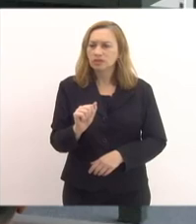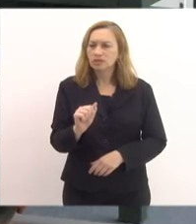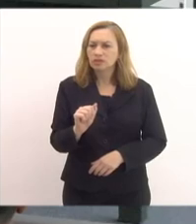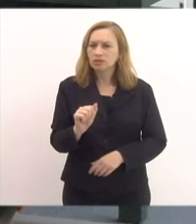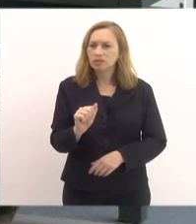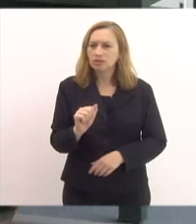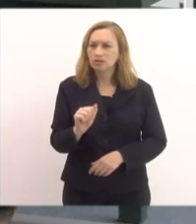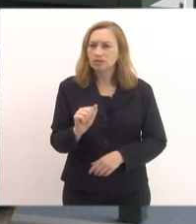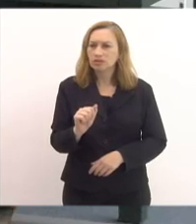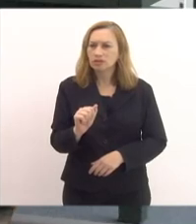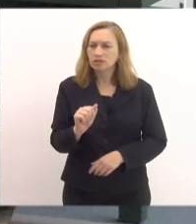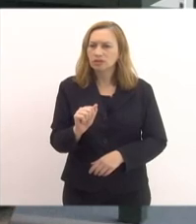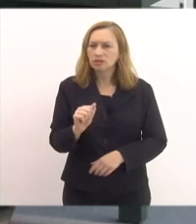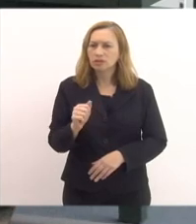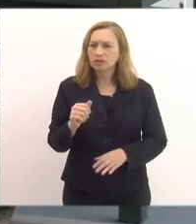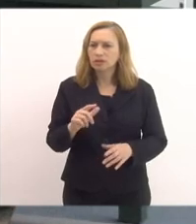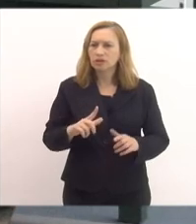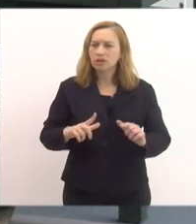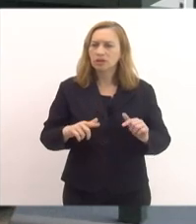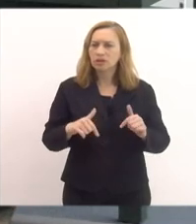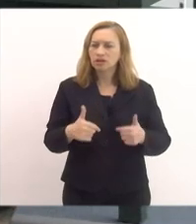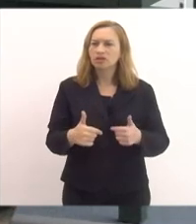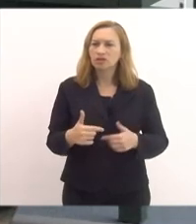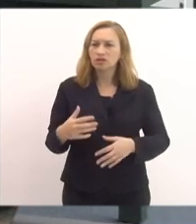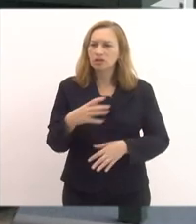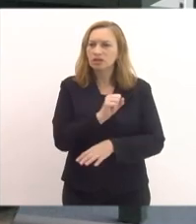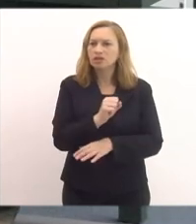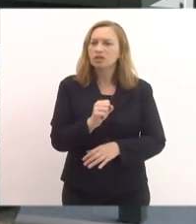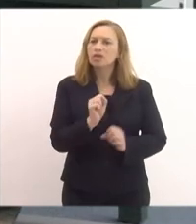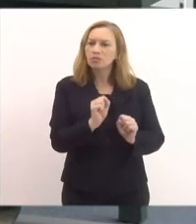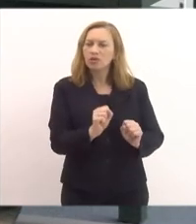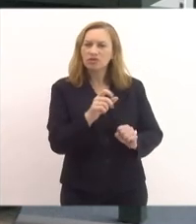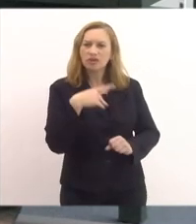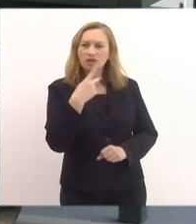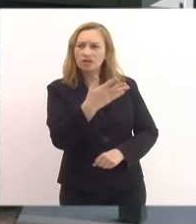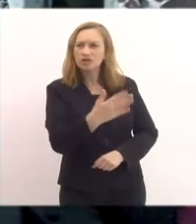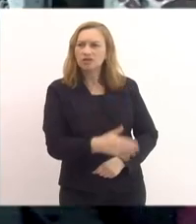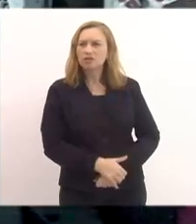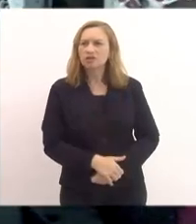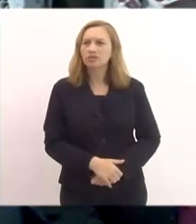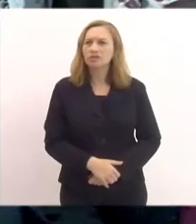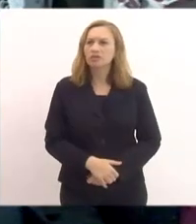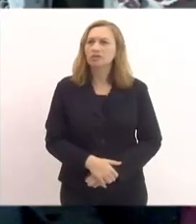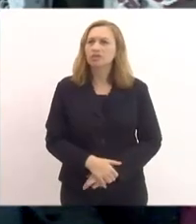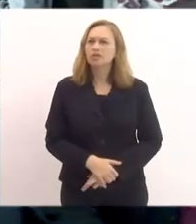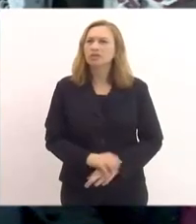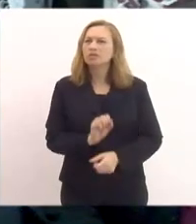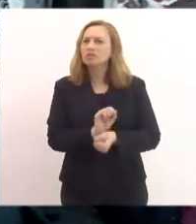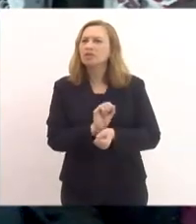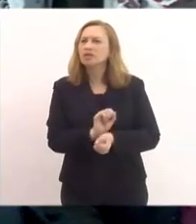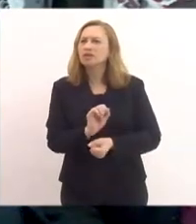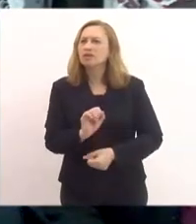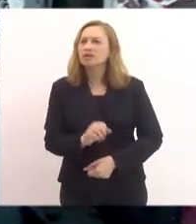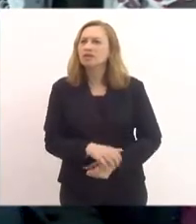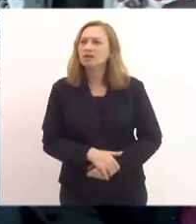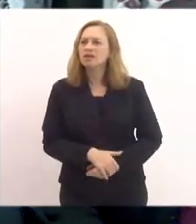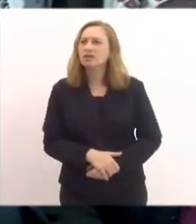posse imediata. Claro, pois não. Essas 28 vagas são do. Peraí.